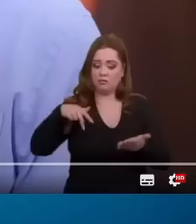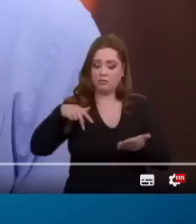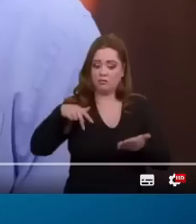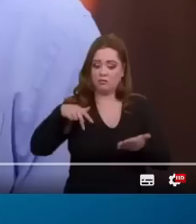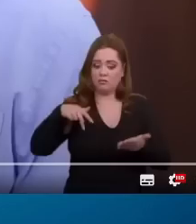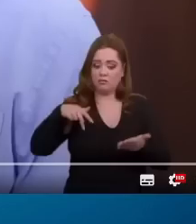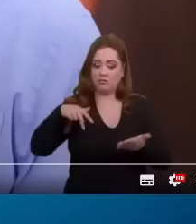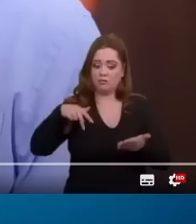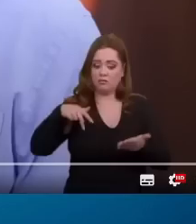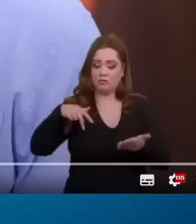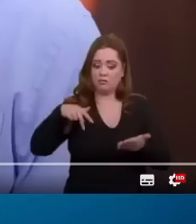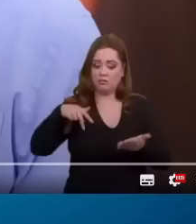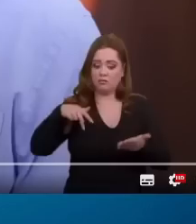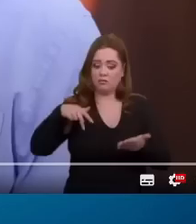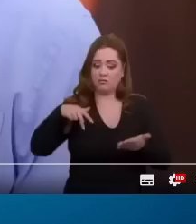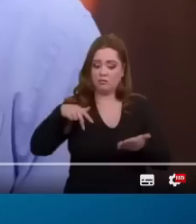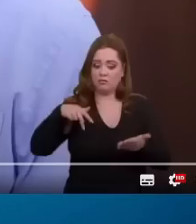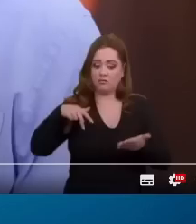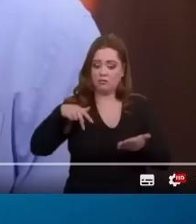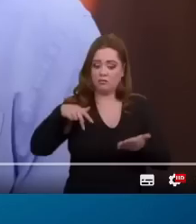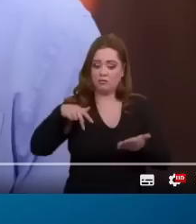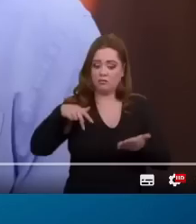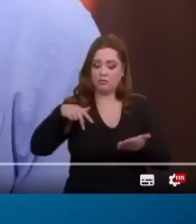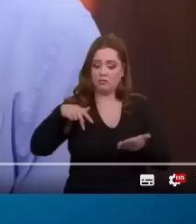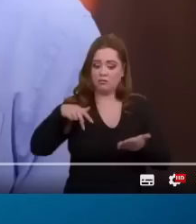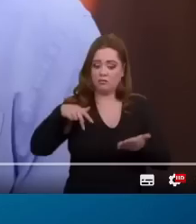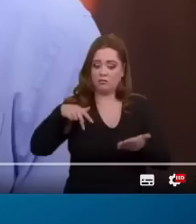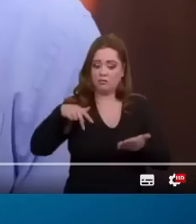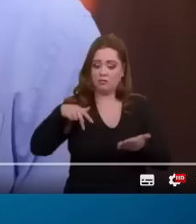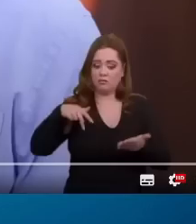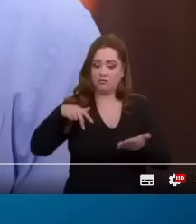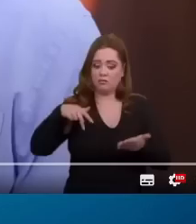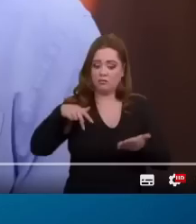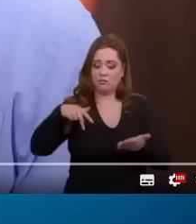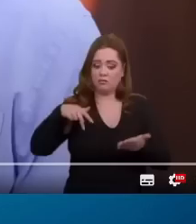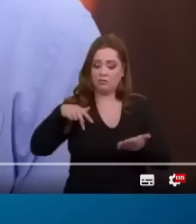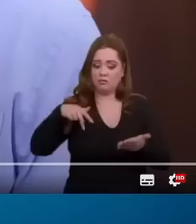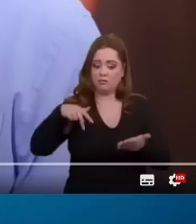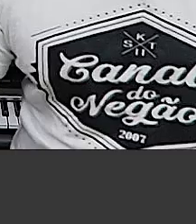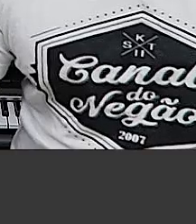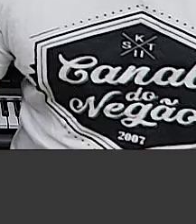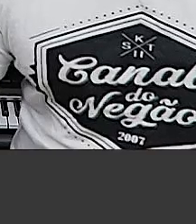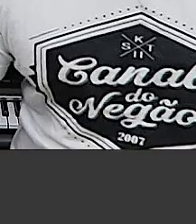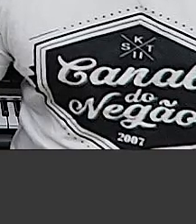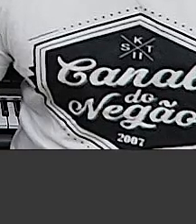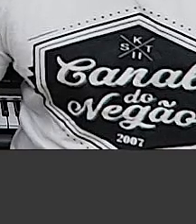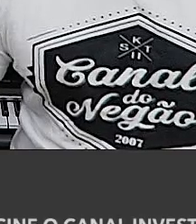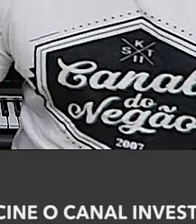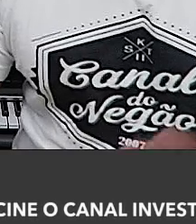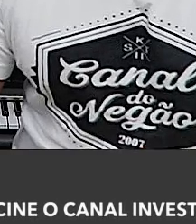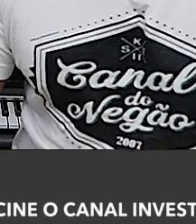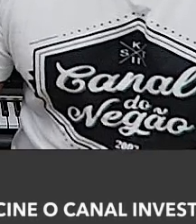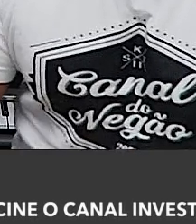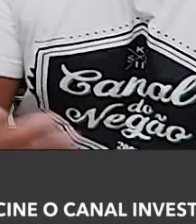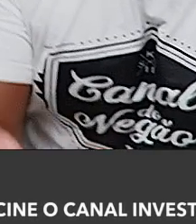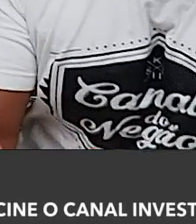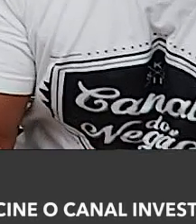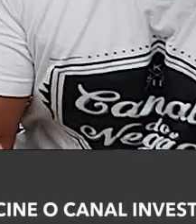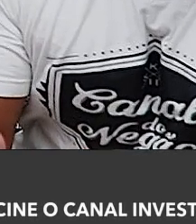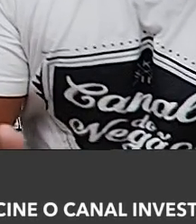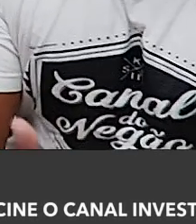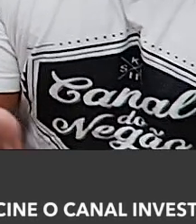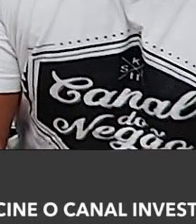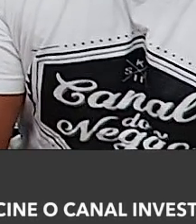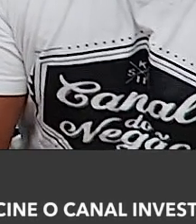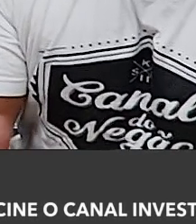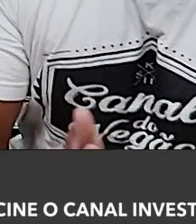O Lula foi embora antes da eleição. Gente do céu, mano. Tá ligado? Eu queria muito entender. Eu queria muito